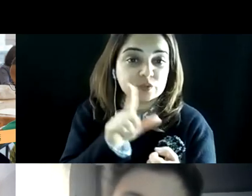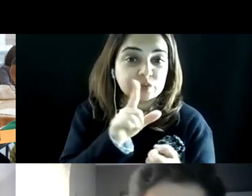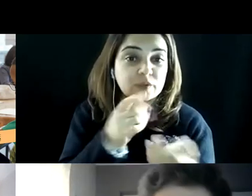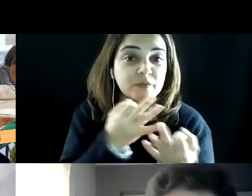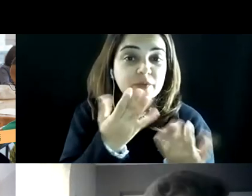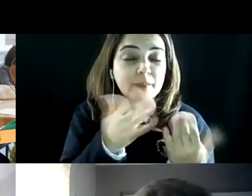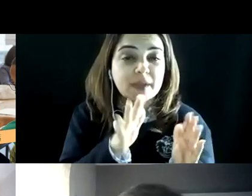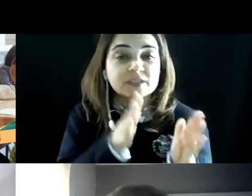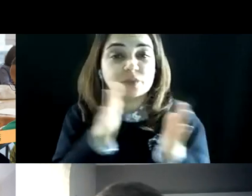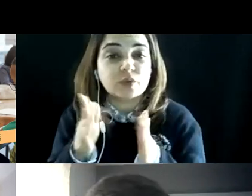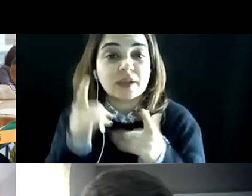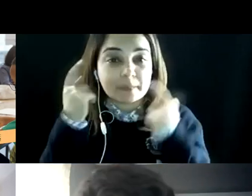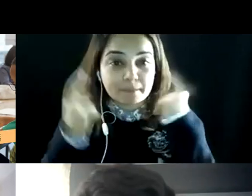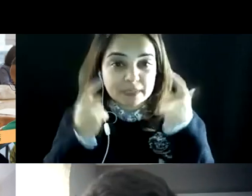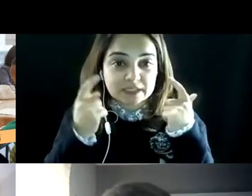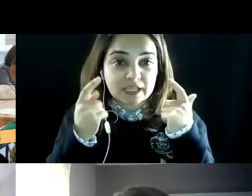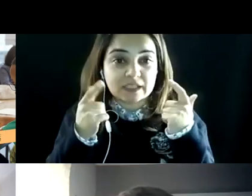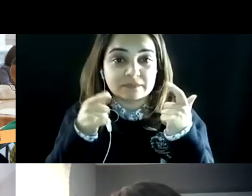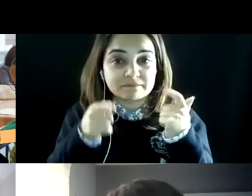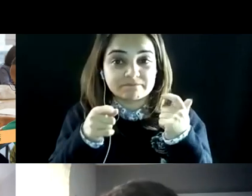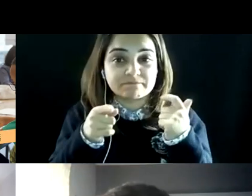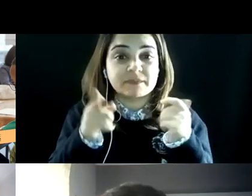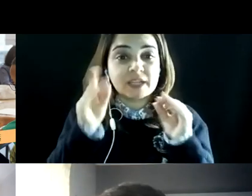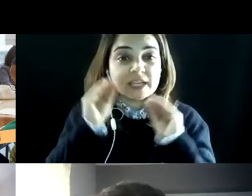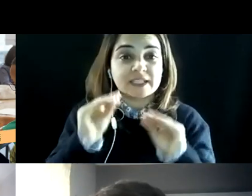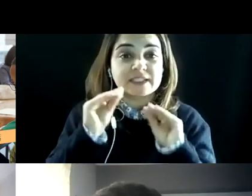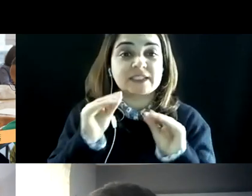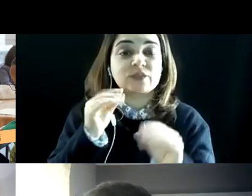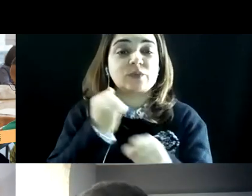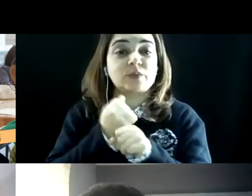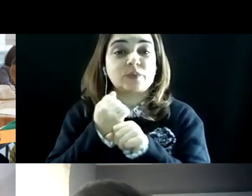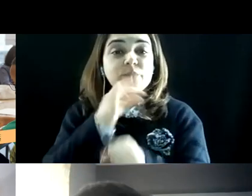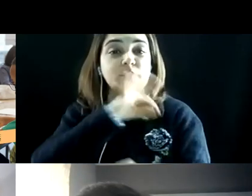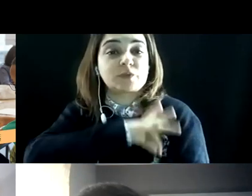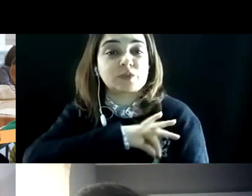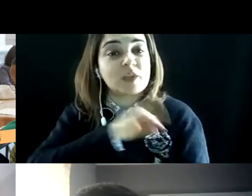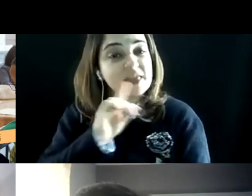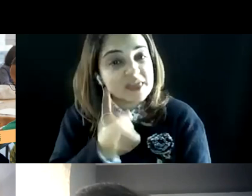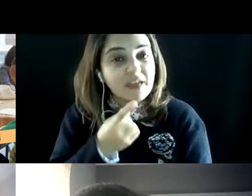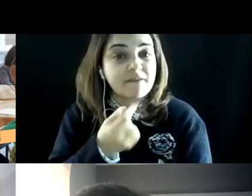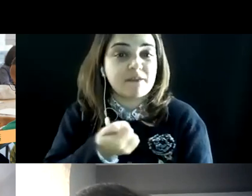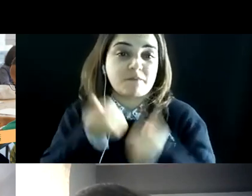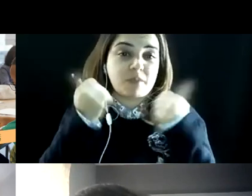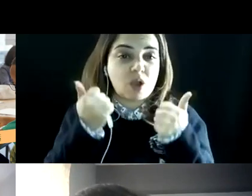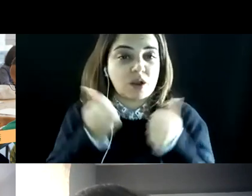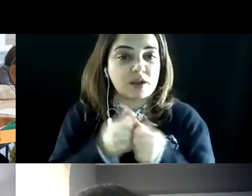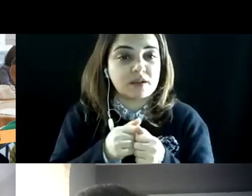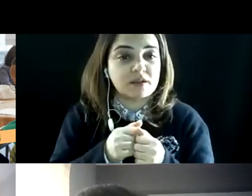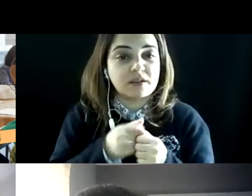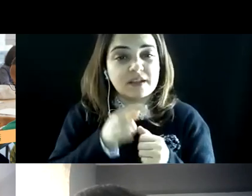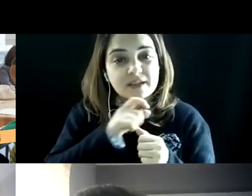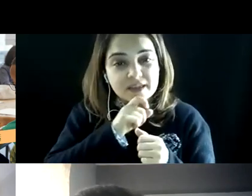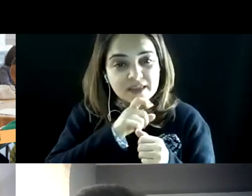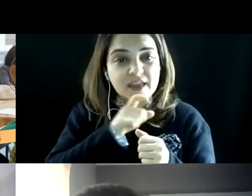mas tem que pensar, portanto, de forma a que o ensino profissional possa ser melhor, no fundo é isto, possa ser melhor e possa